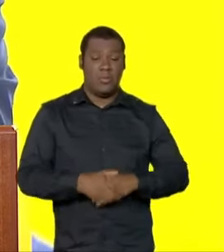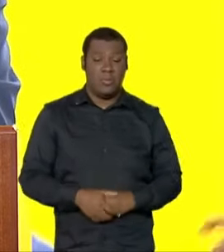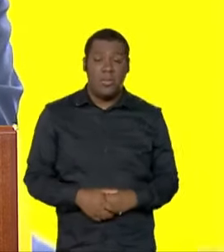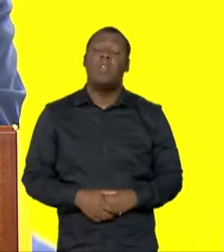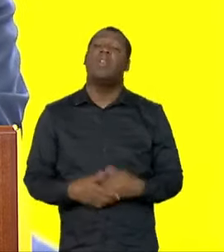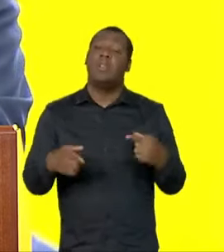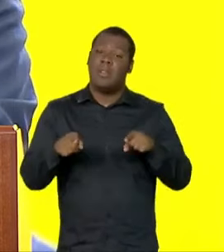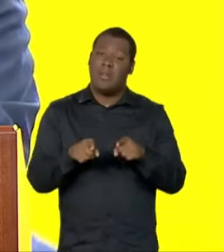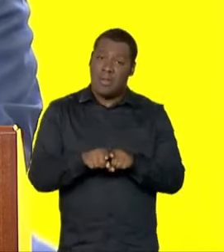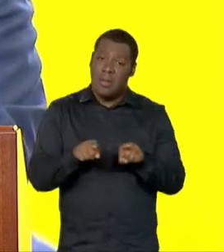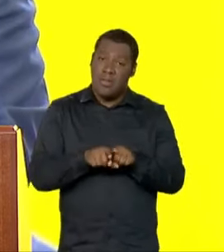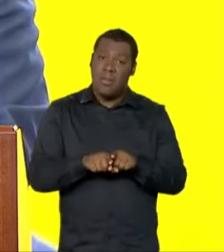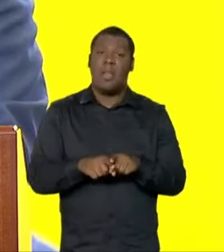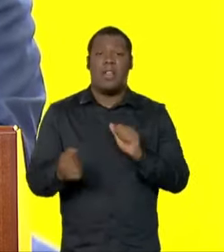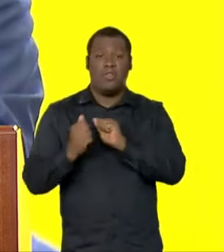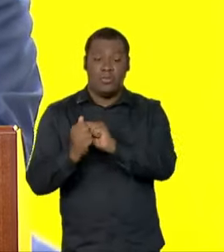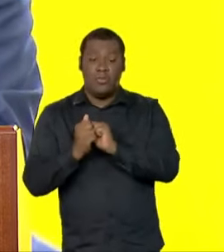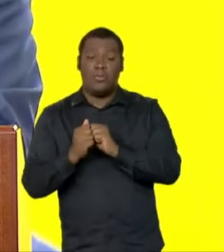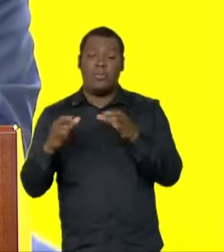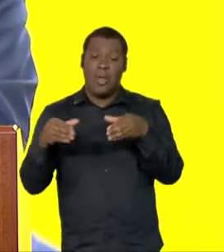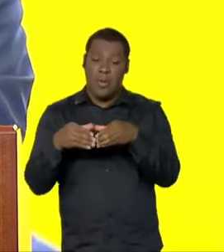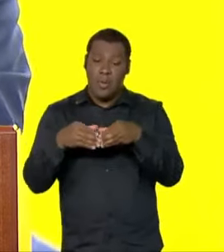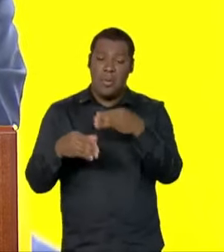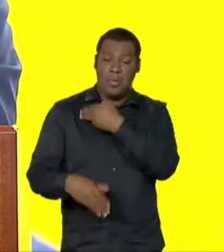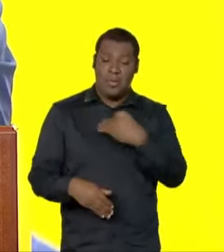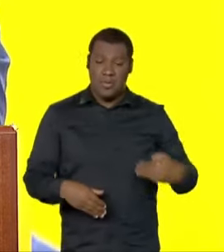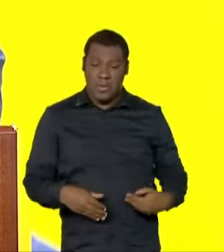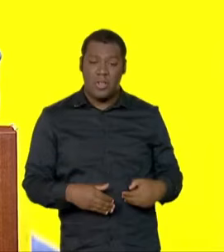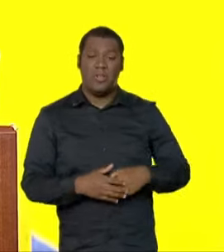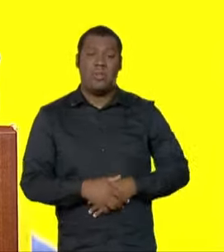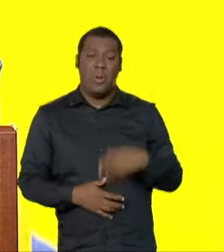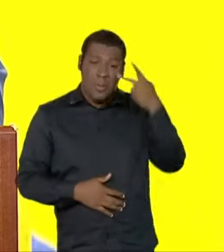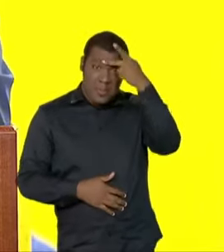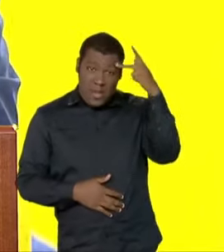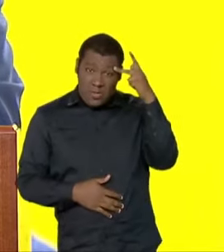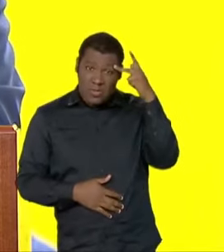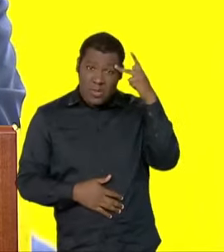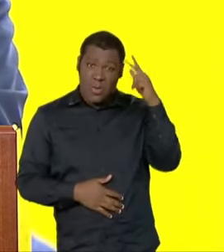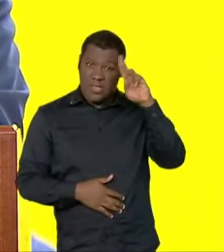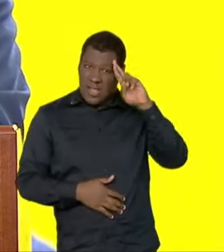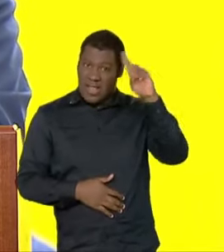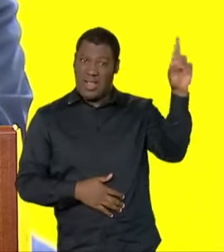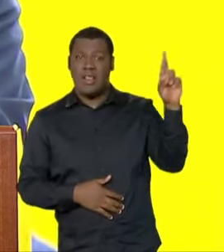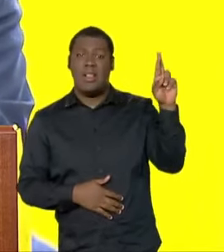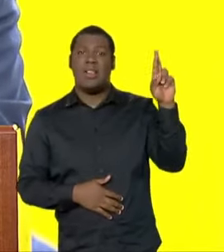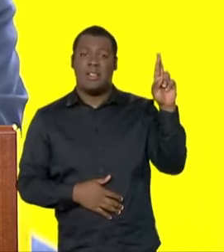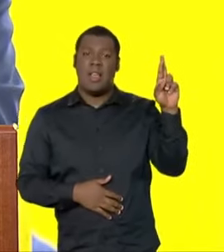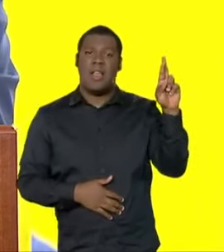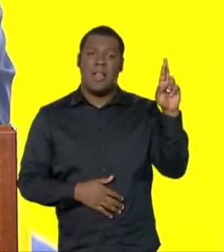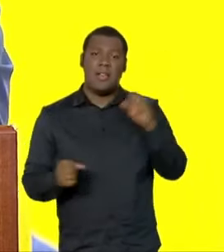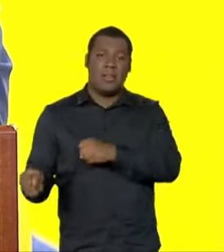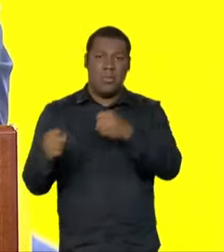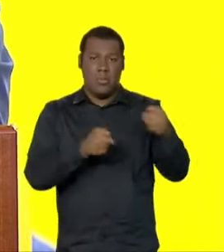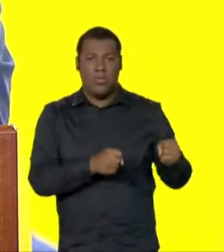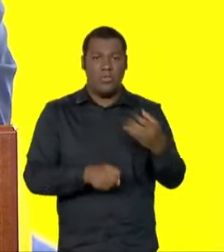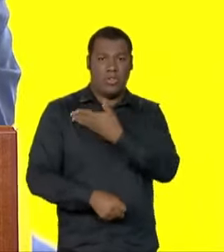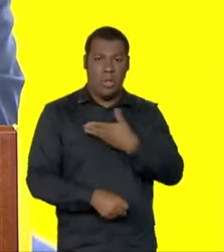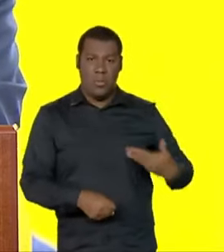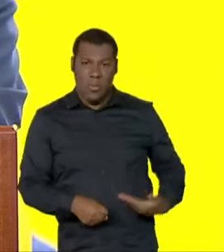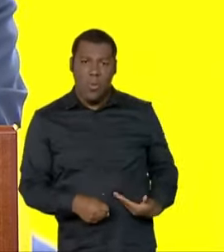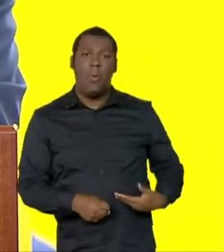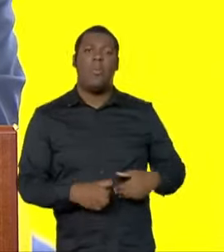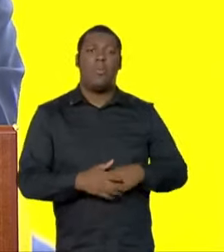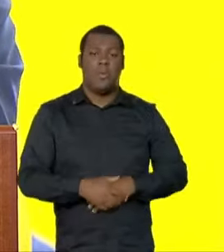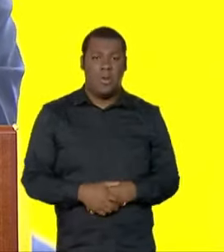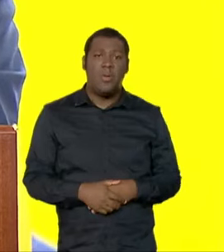dedicados ministros e ministras, dirigentes de estatais, dirigentes de autarquias, junto aqui com o SEBRAE